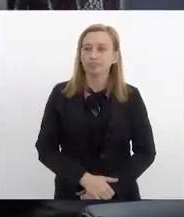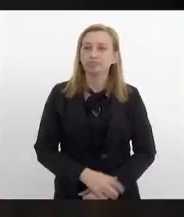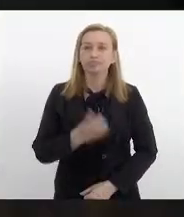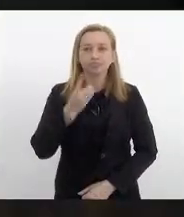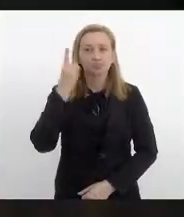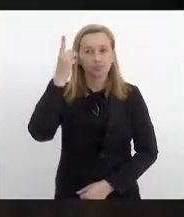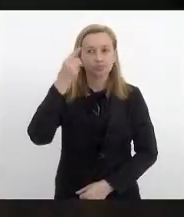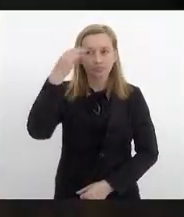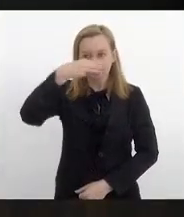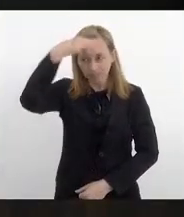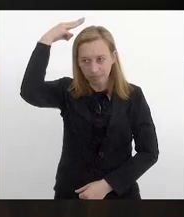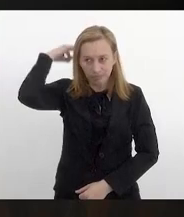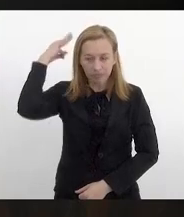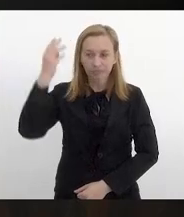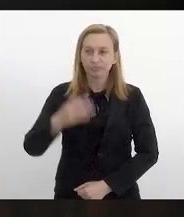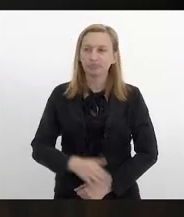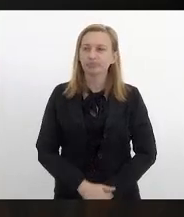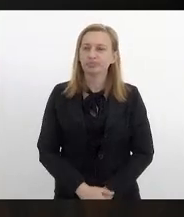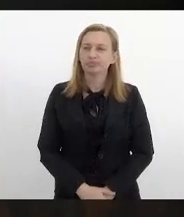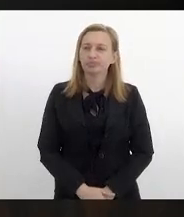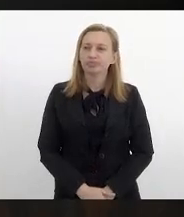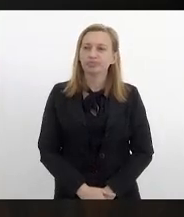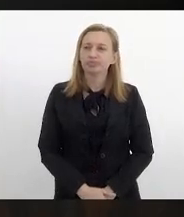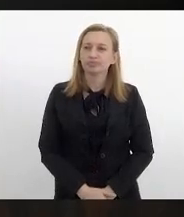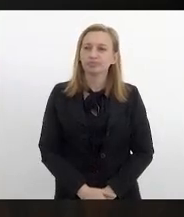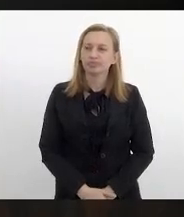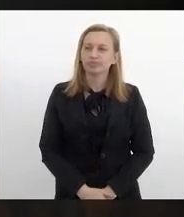Deputado Márcio Pacheco.